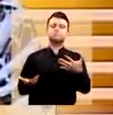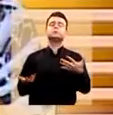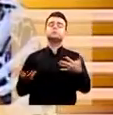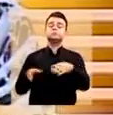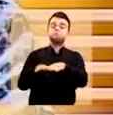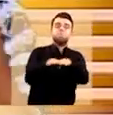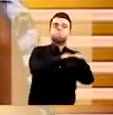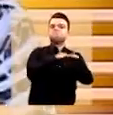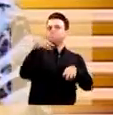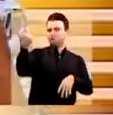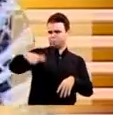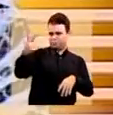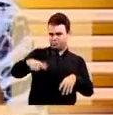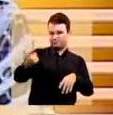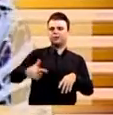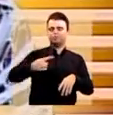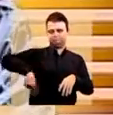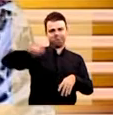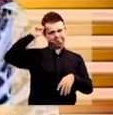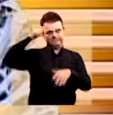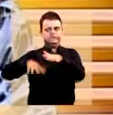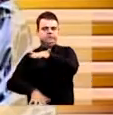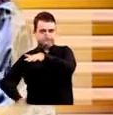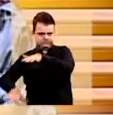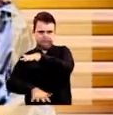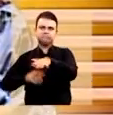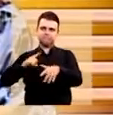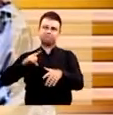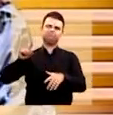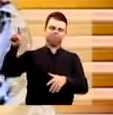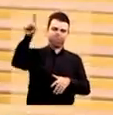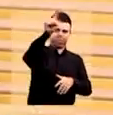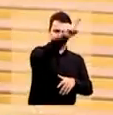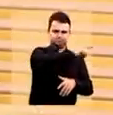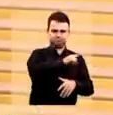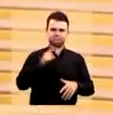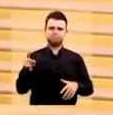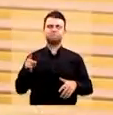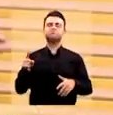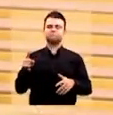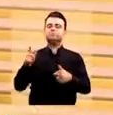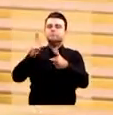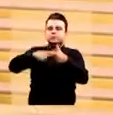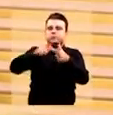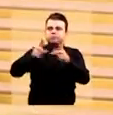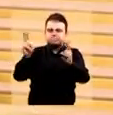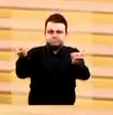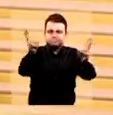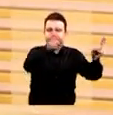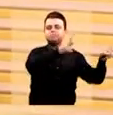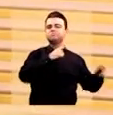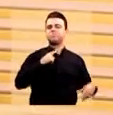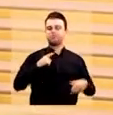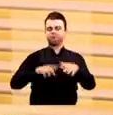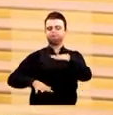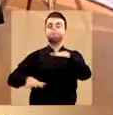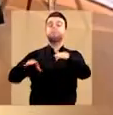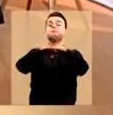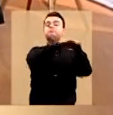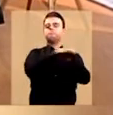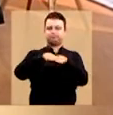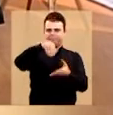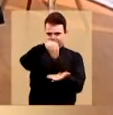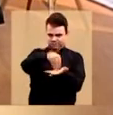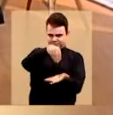a desigualdade aumentou também. Na verdade, o número da visibilidade é desigualdade também.